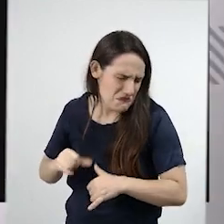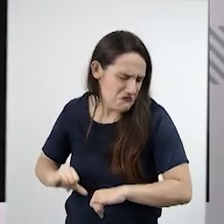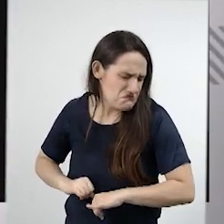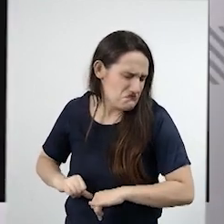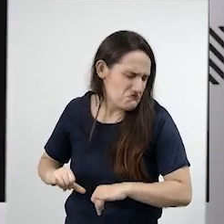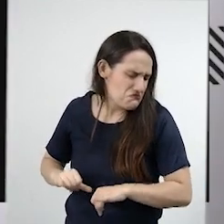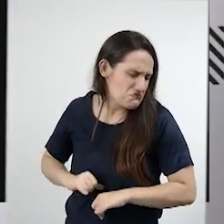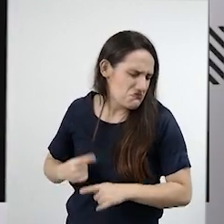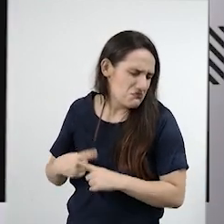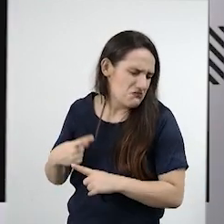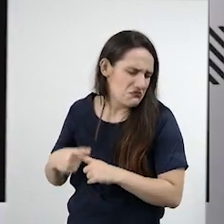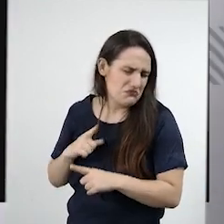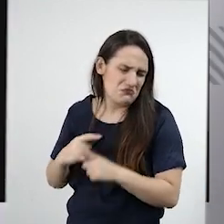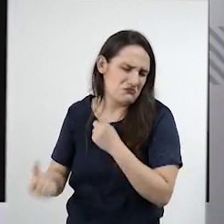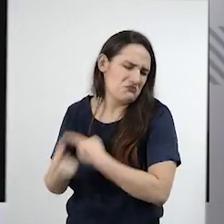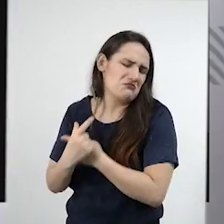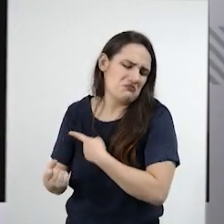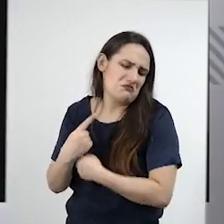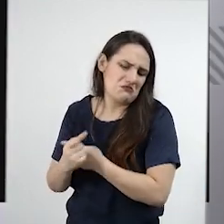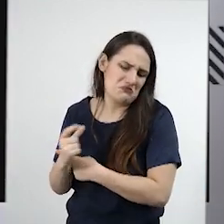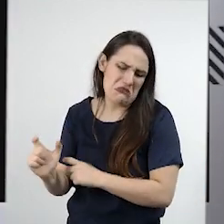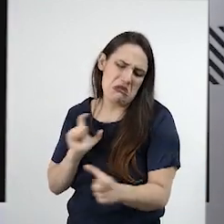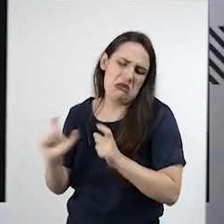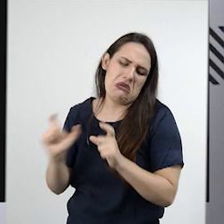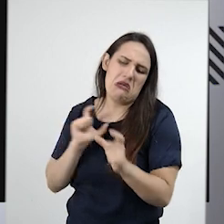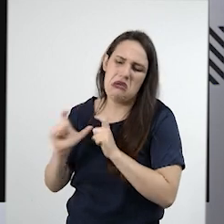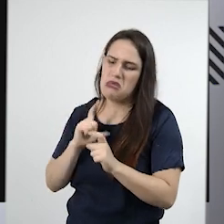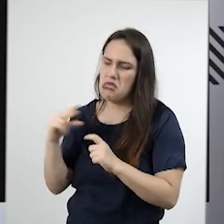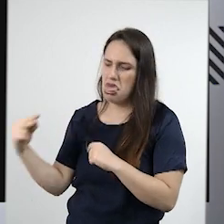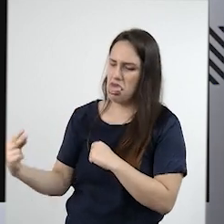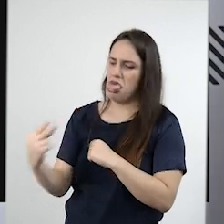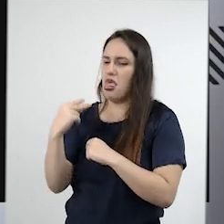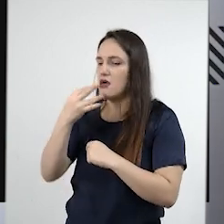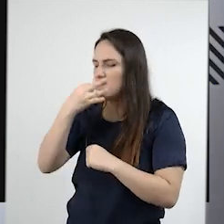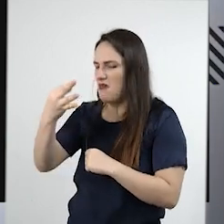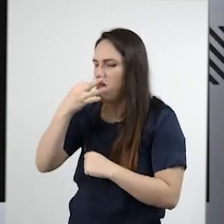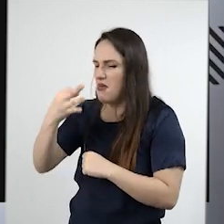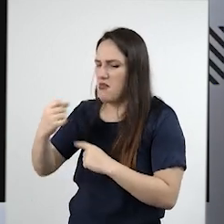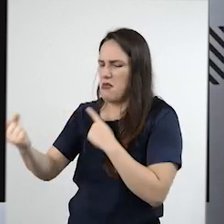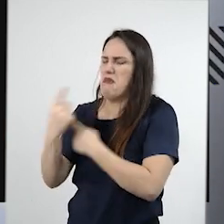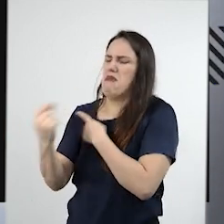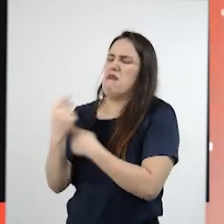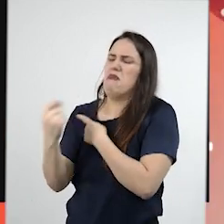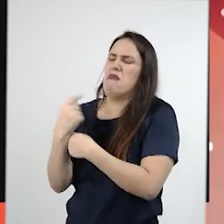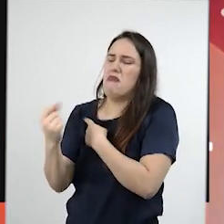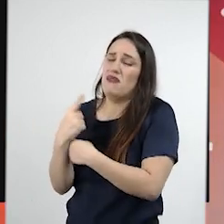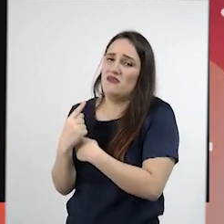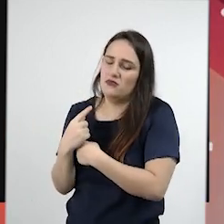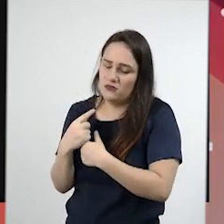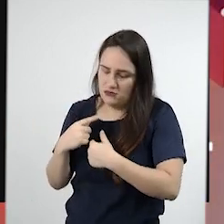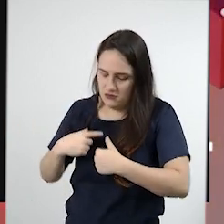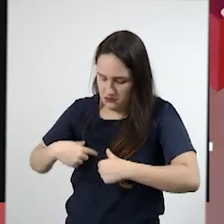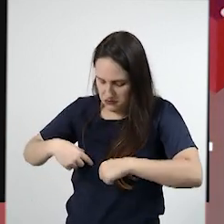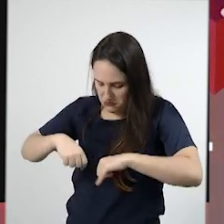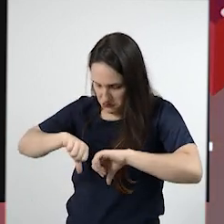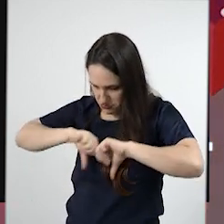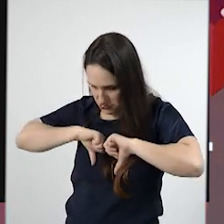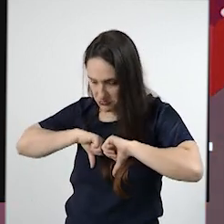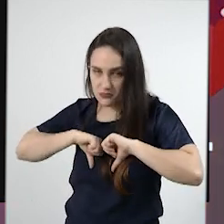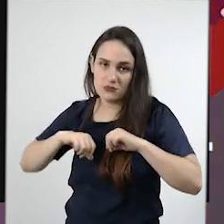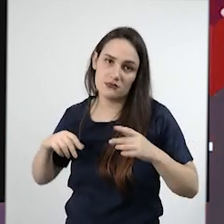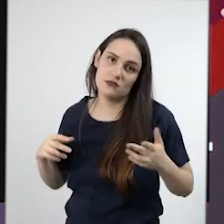muitas críticas, ela recebe muitos olhares, muitas opiniões em relação a isso, e isso